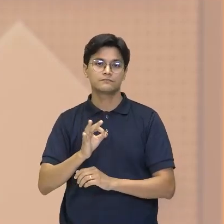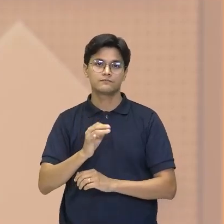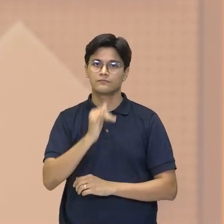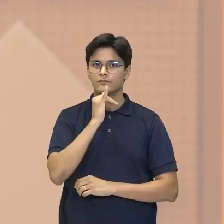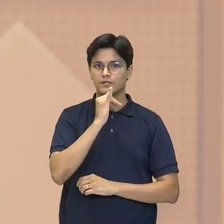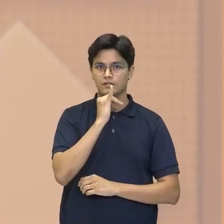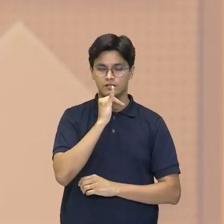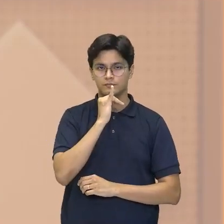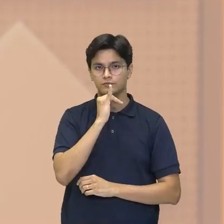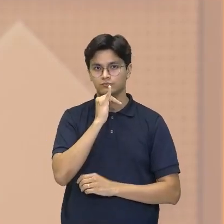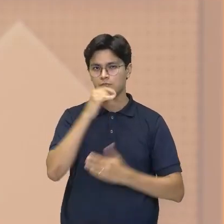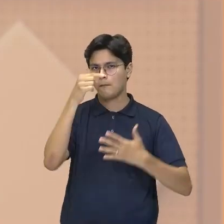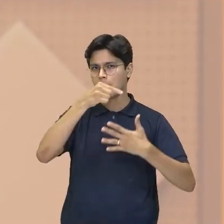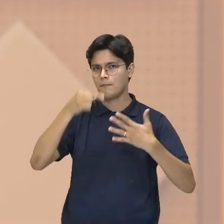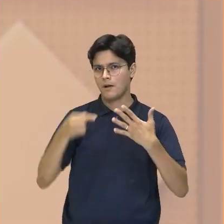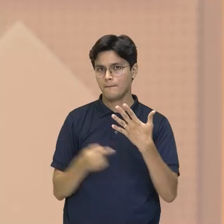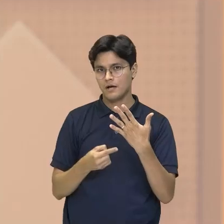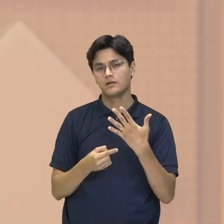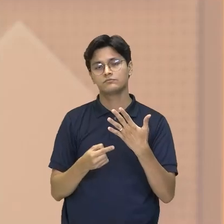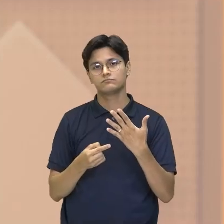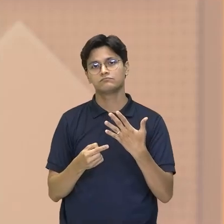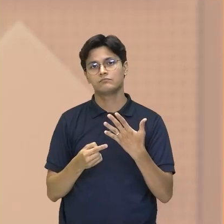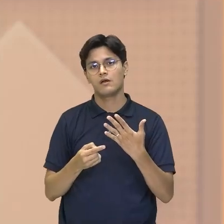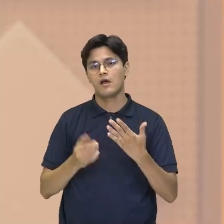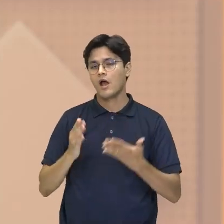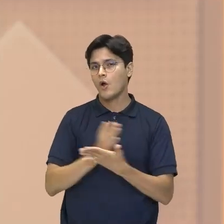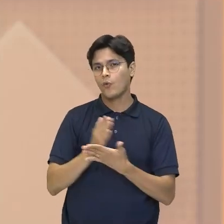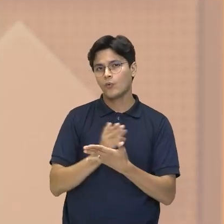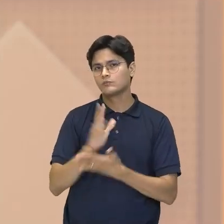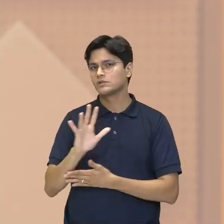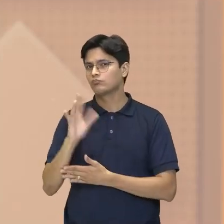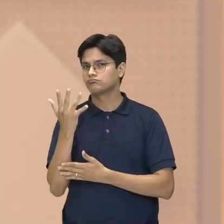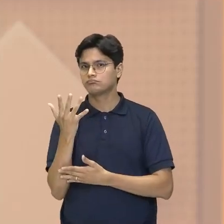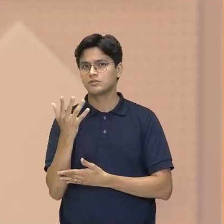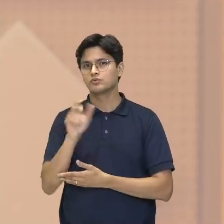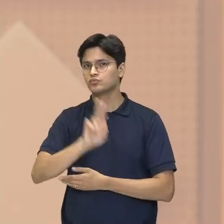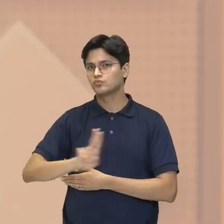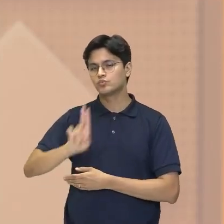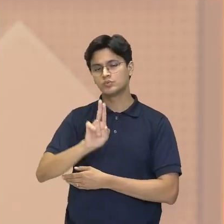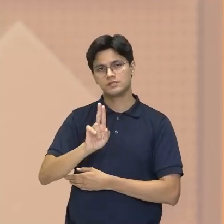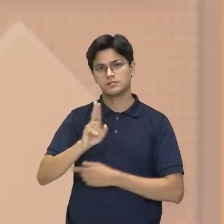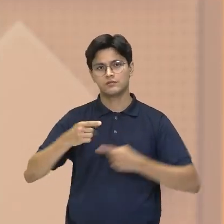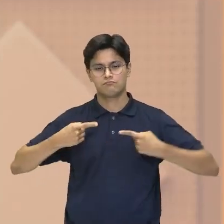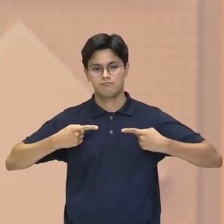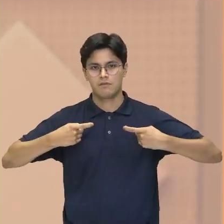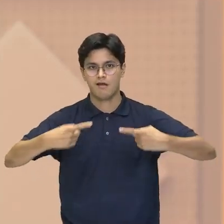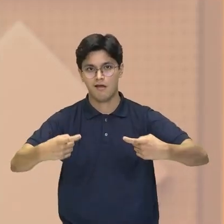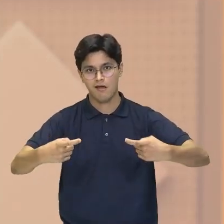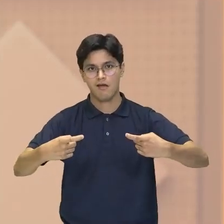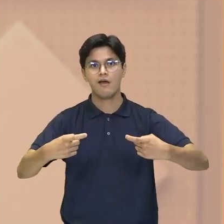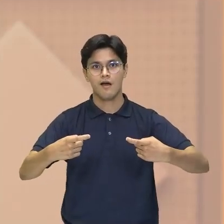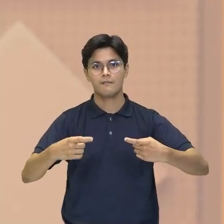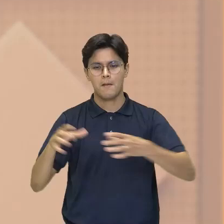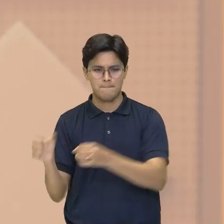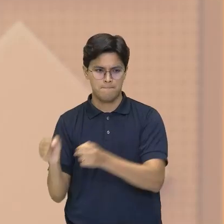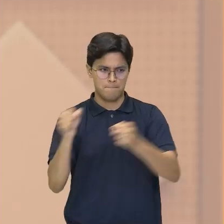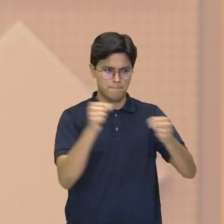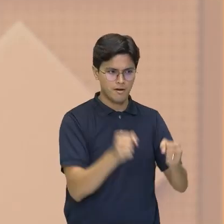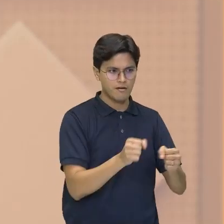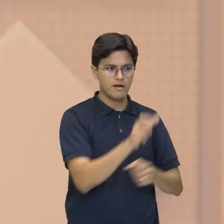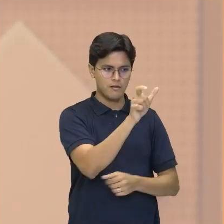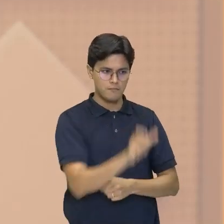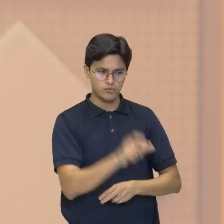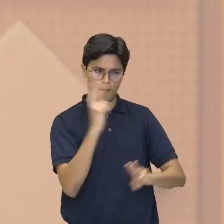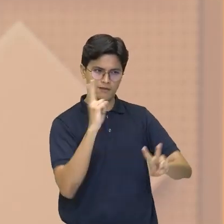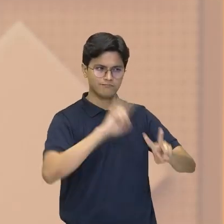elas, professora? Através de guerras, poderia ser um prisioneiro de guerra, poderia se tornar escravo.